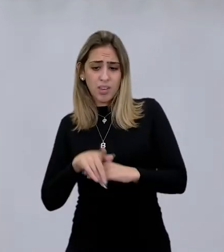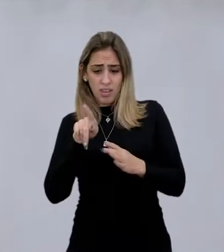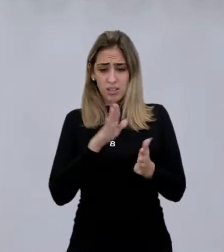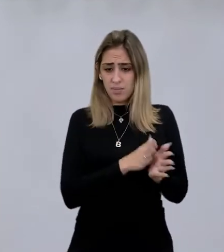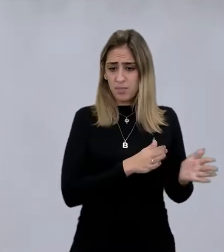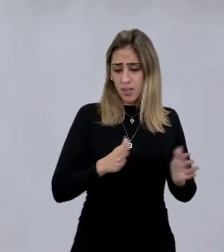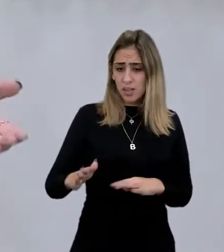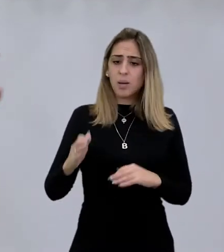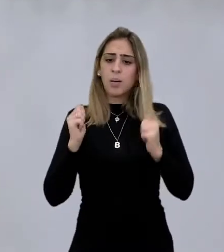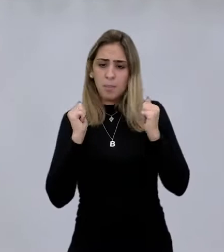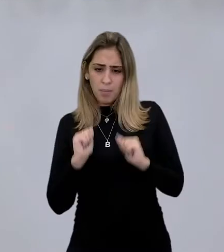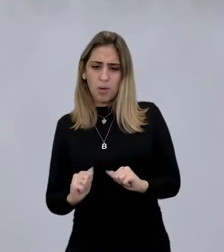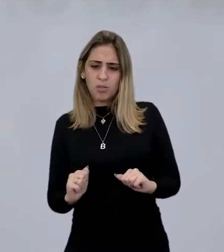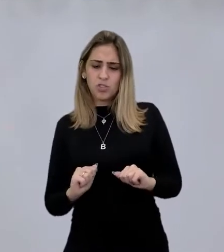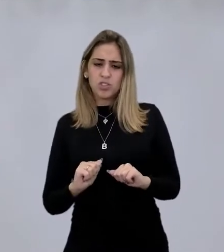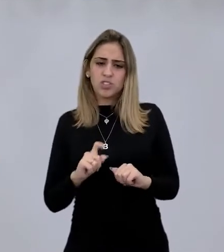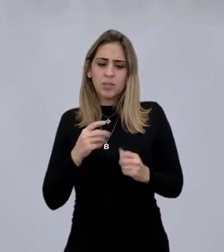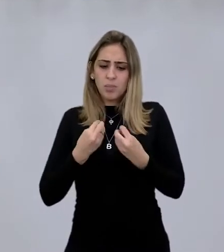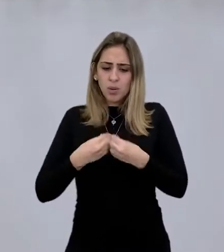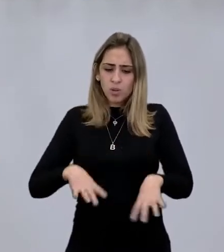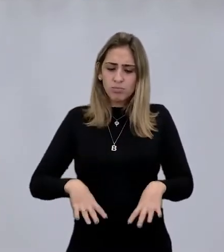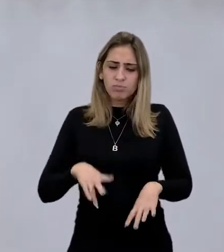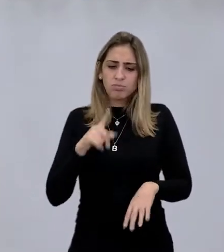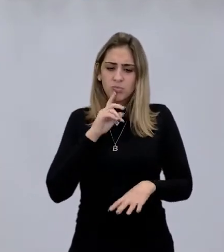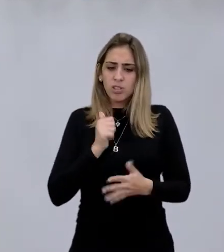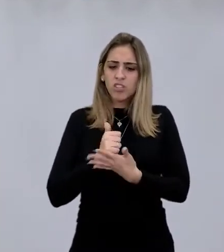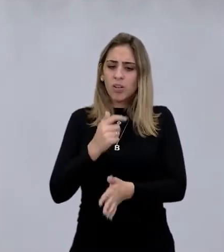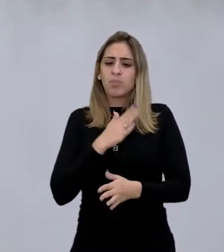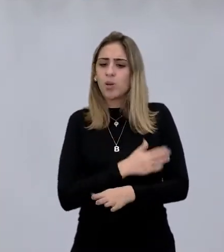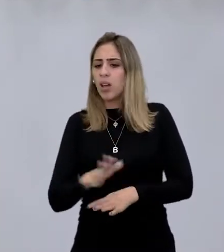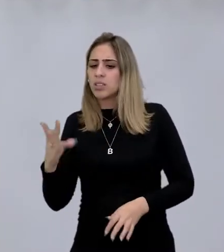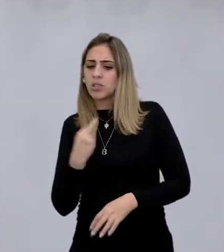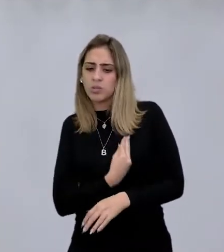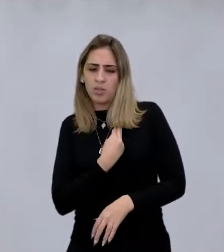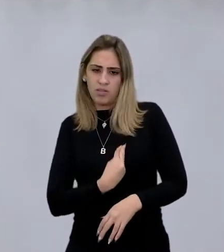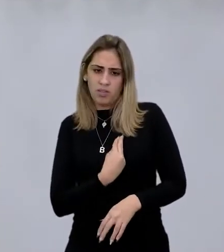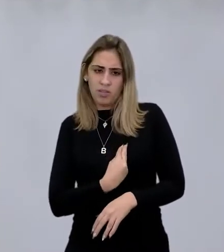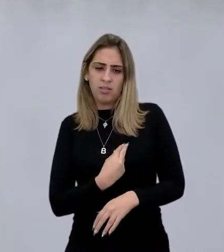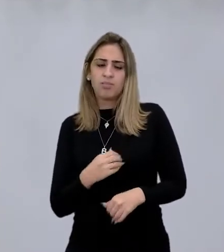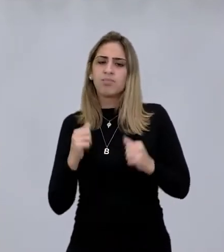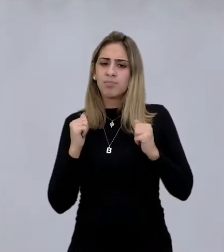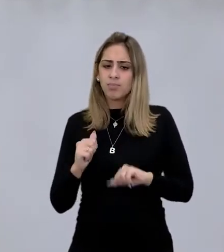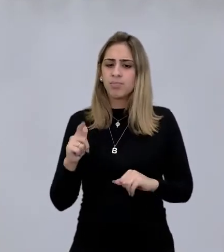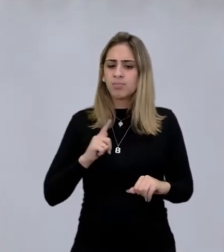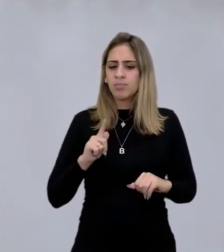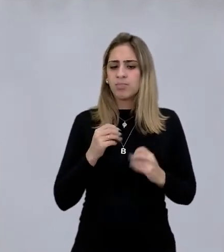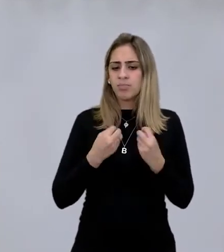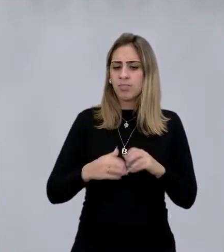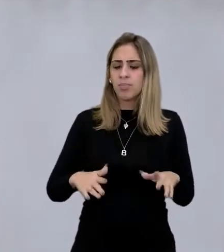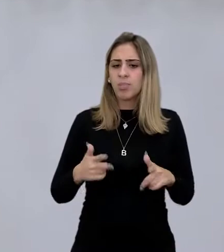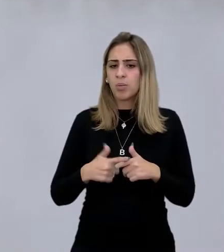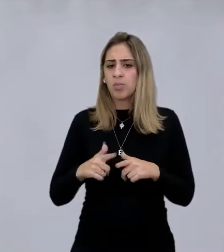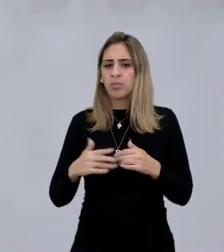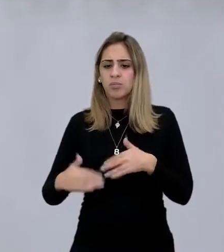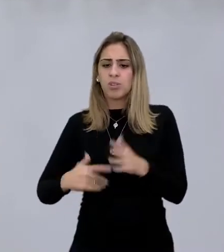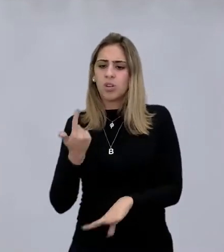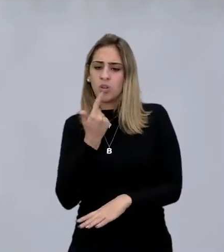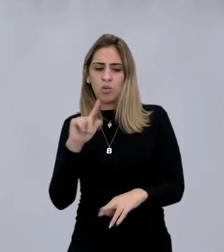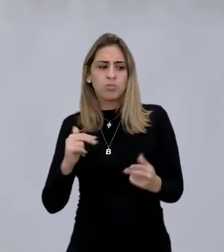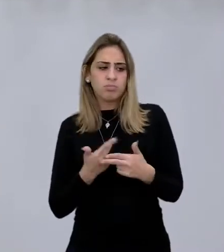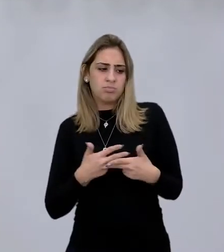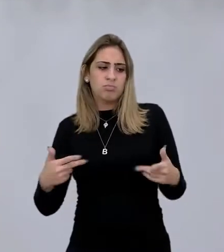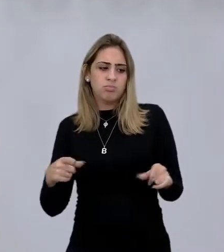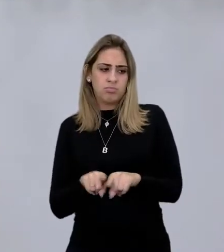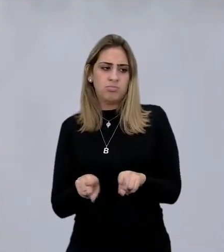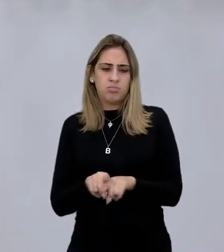período podem justamente ser danos que você vai levar para o resto da sua vida, né? Podem gerar problemas de desenvolvimento, entre outras tantas